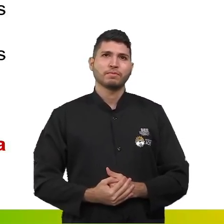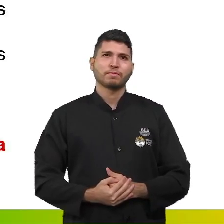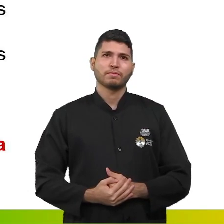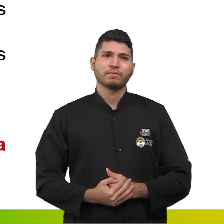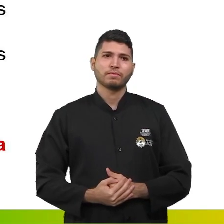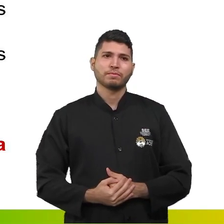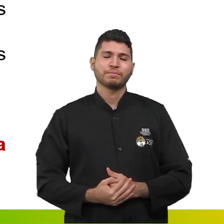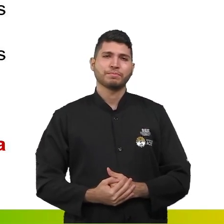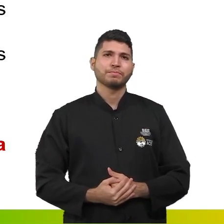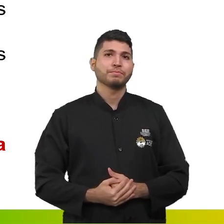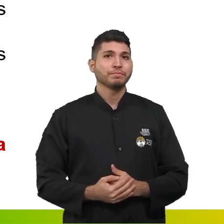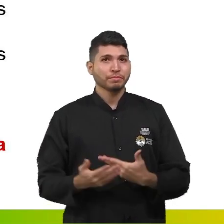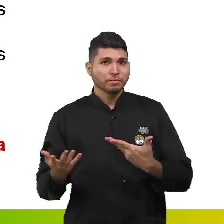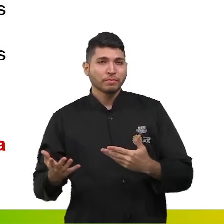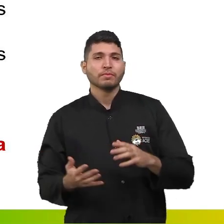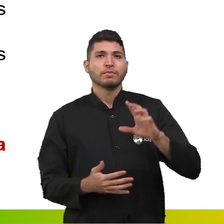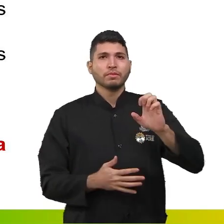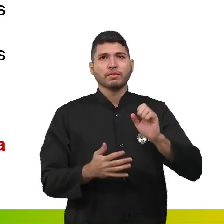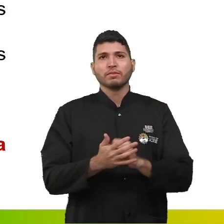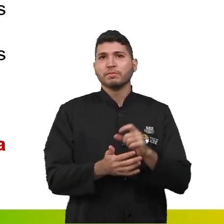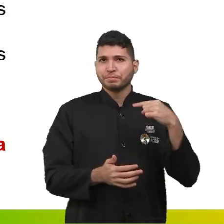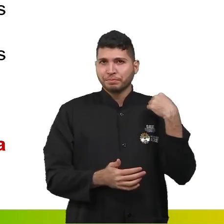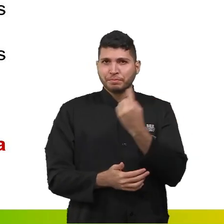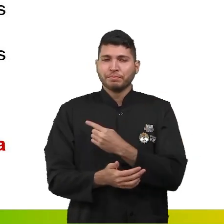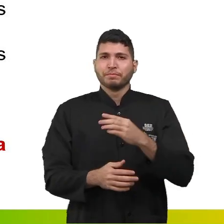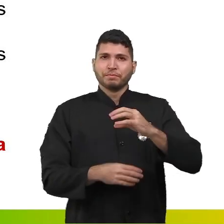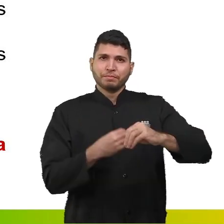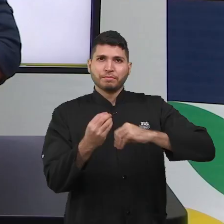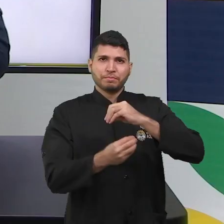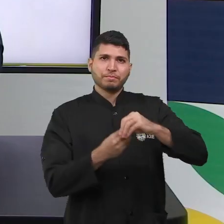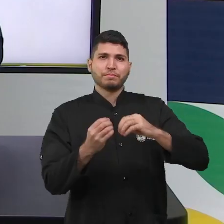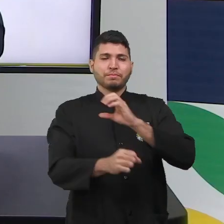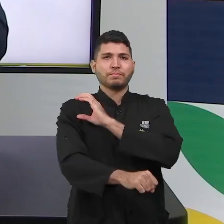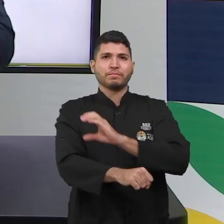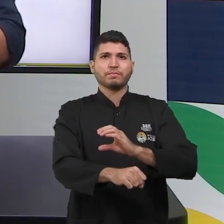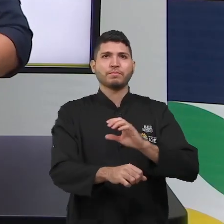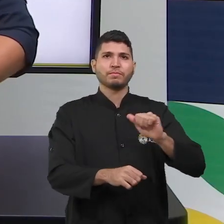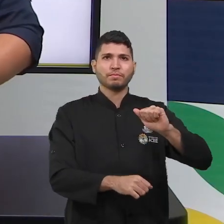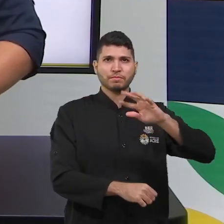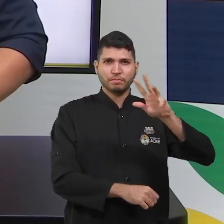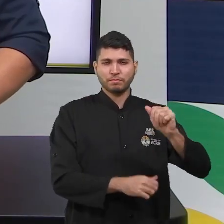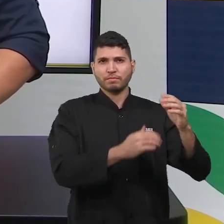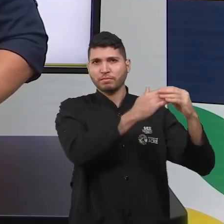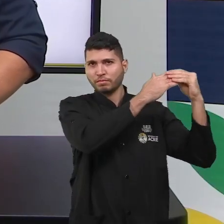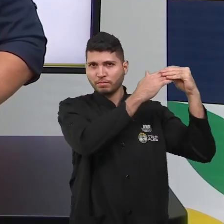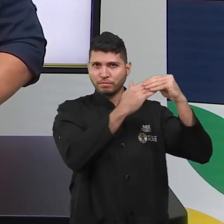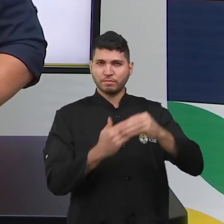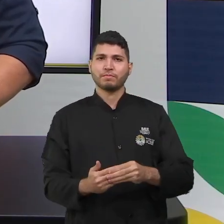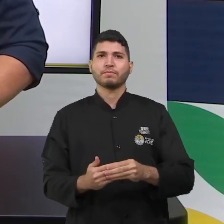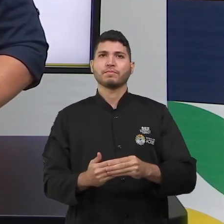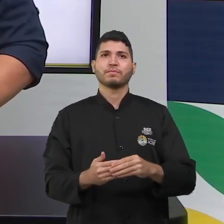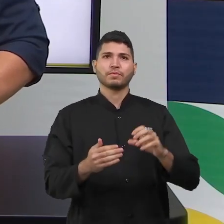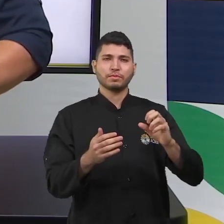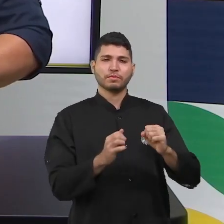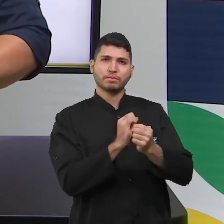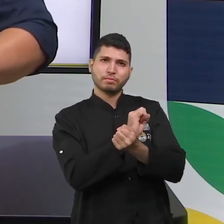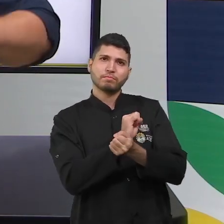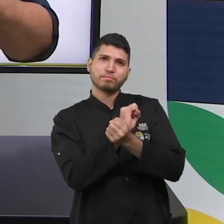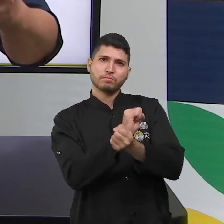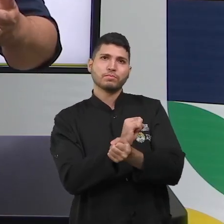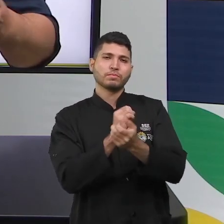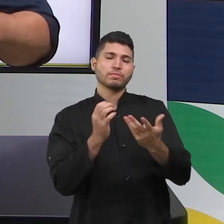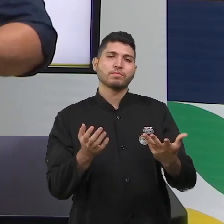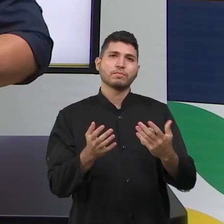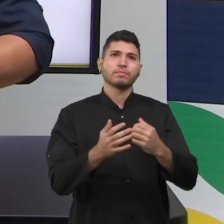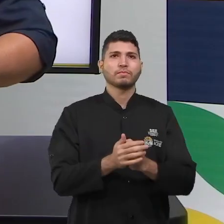dessa miscigenação, não é, cultural. A cultura africana também veio com os cativos para o Brasil,